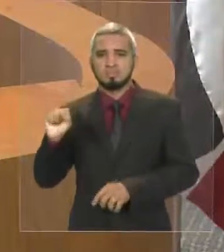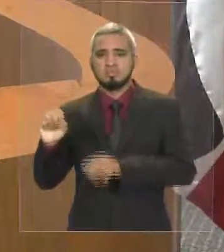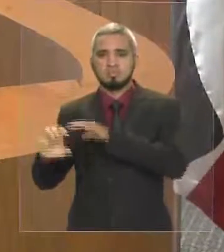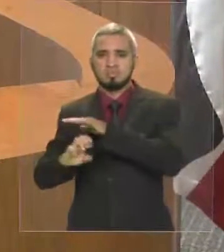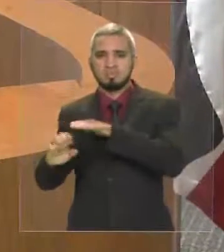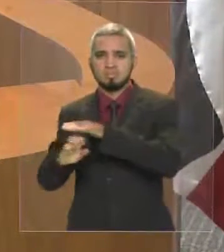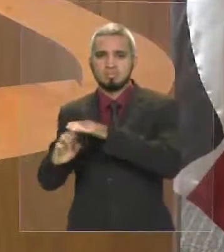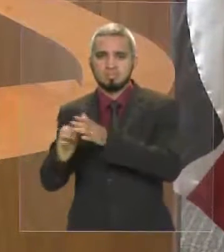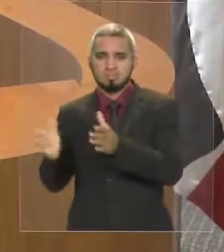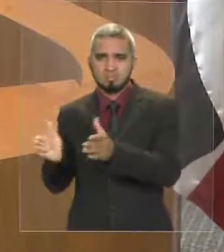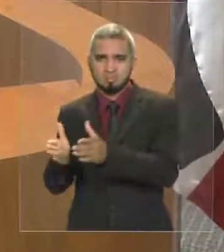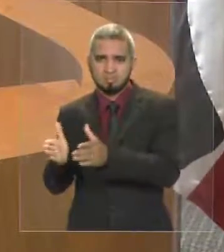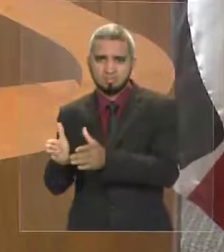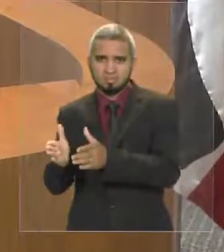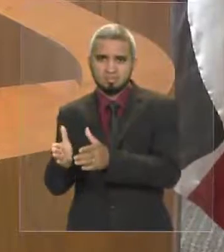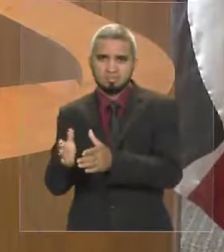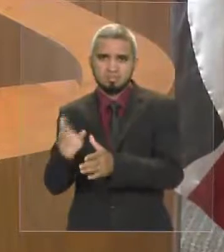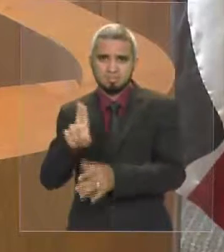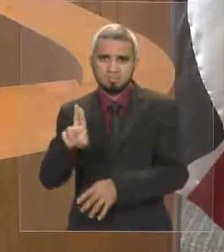até 500